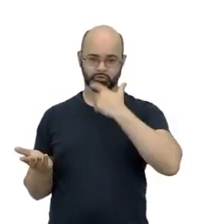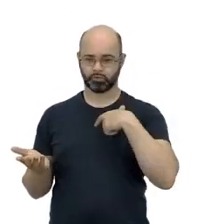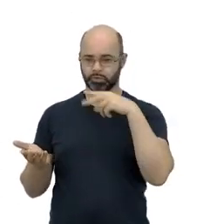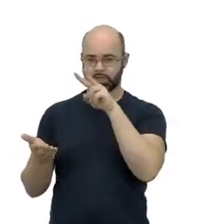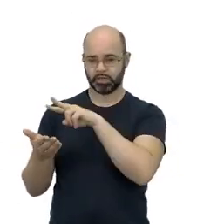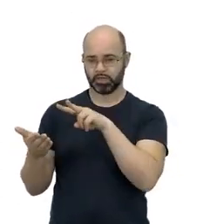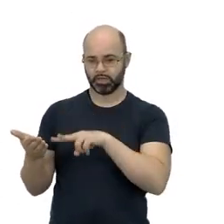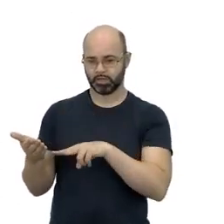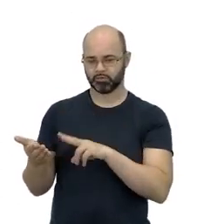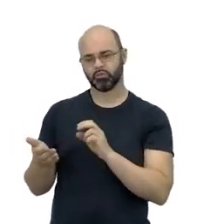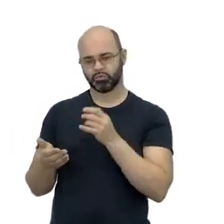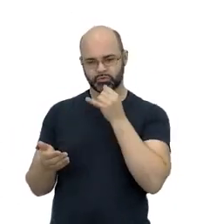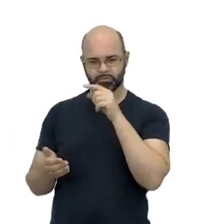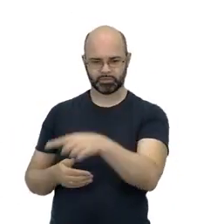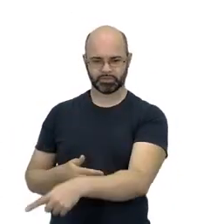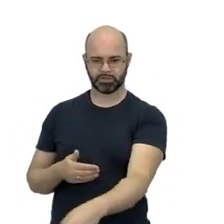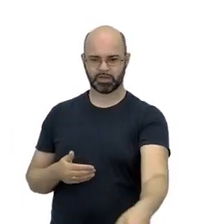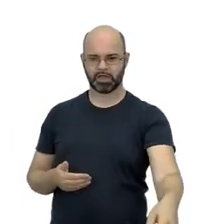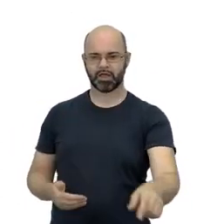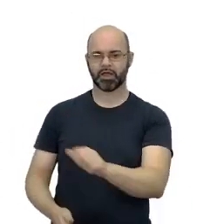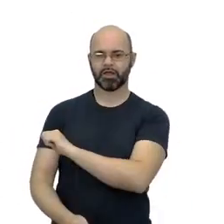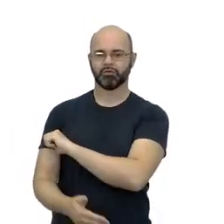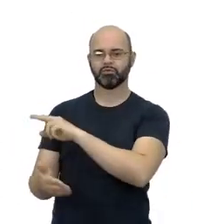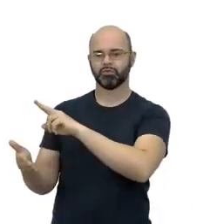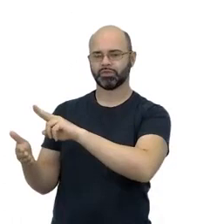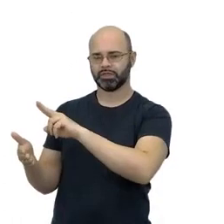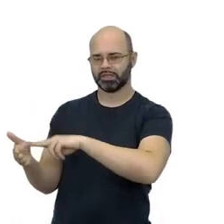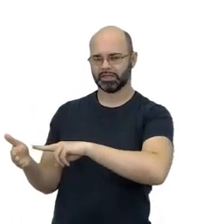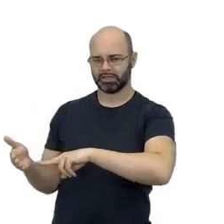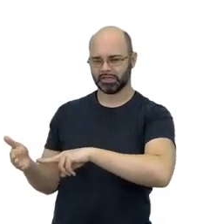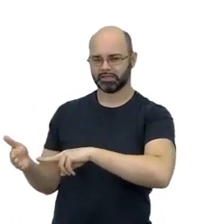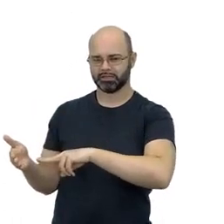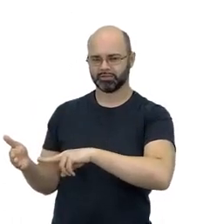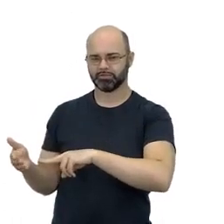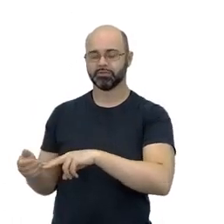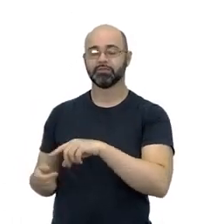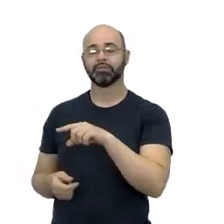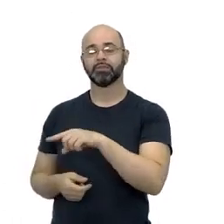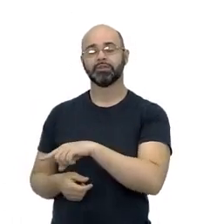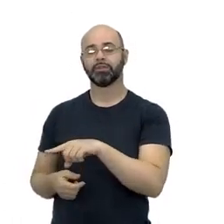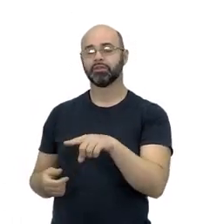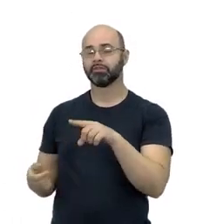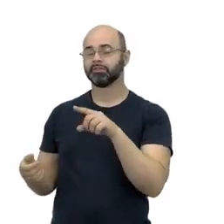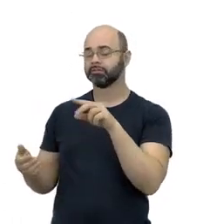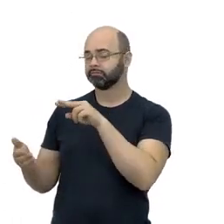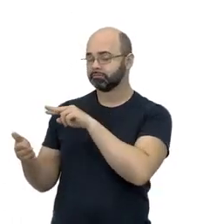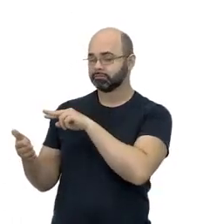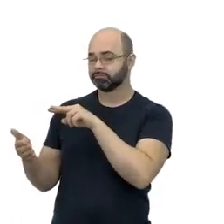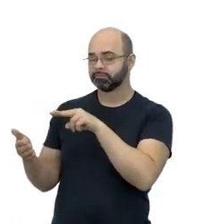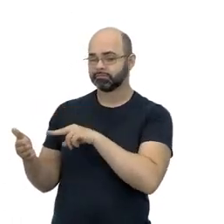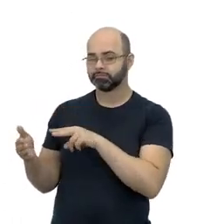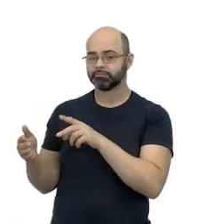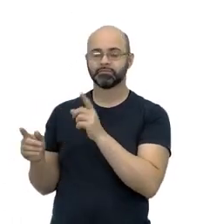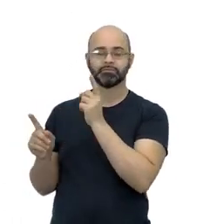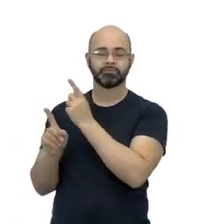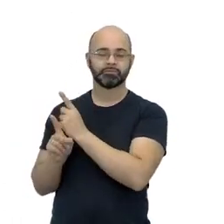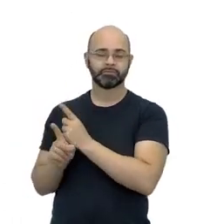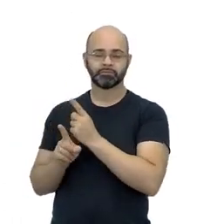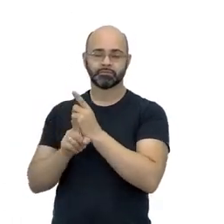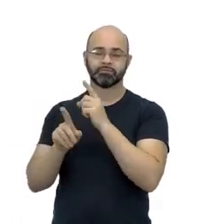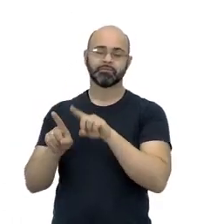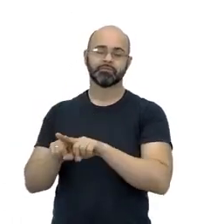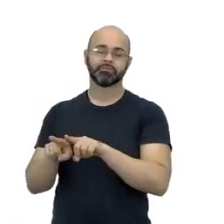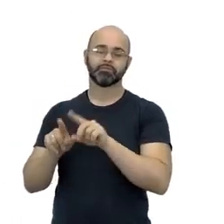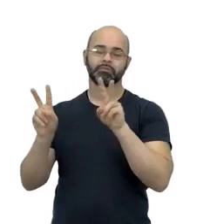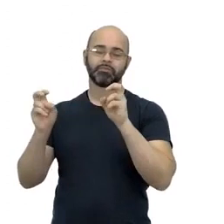os nossos estudantes, sobretudo a localização e a generalização